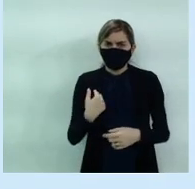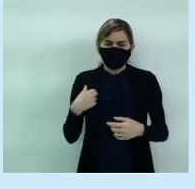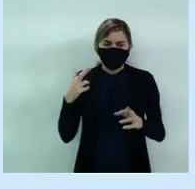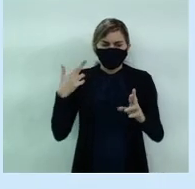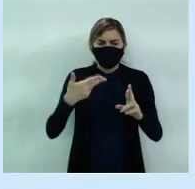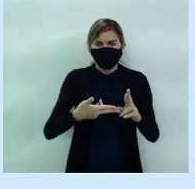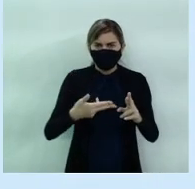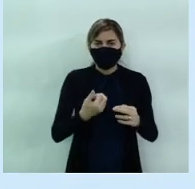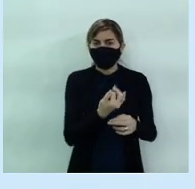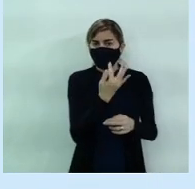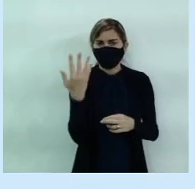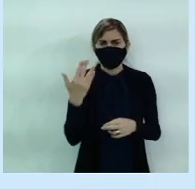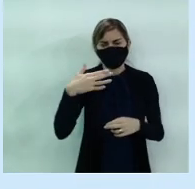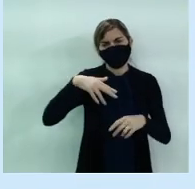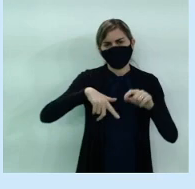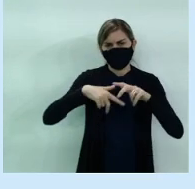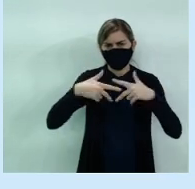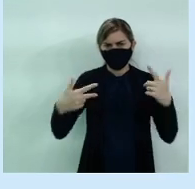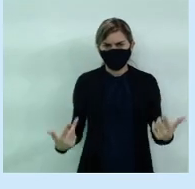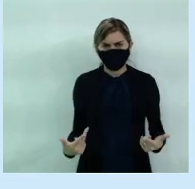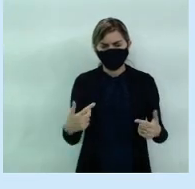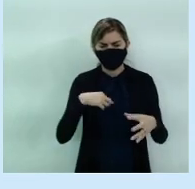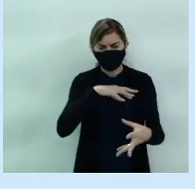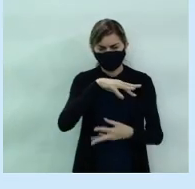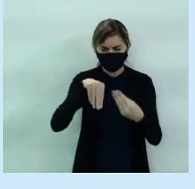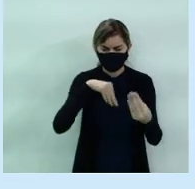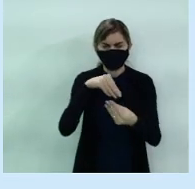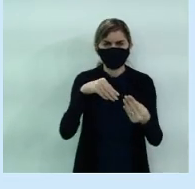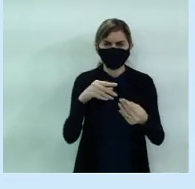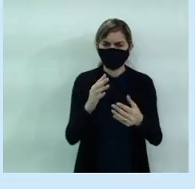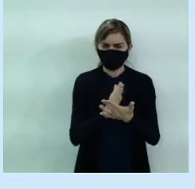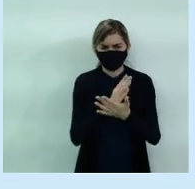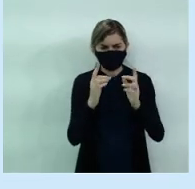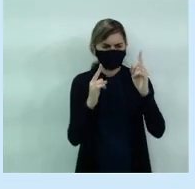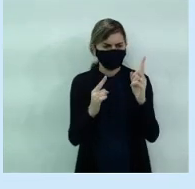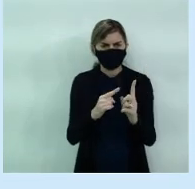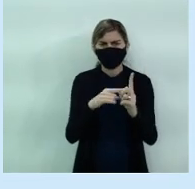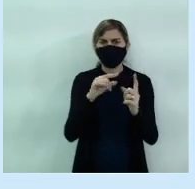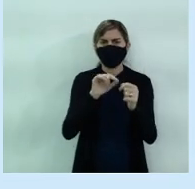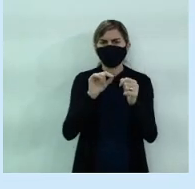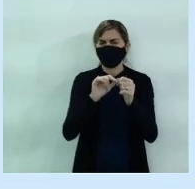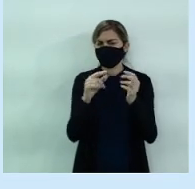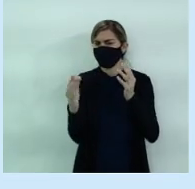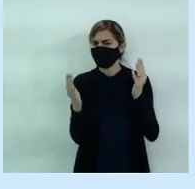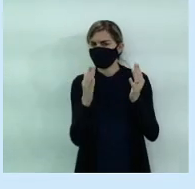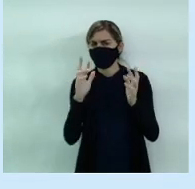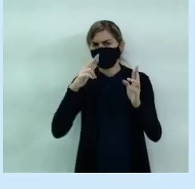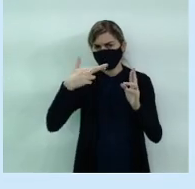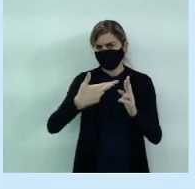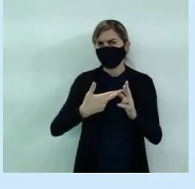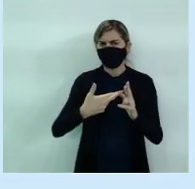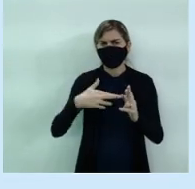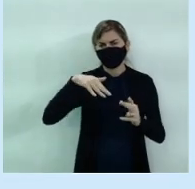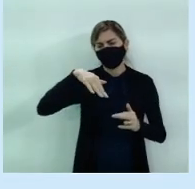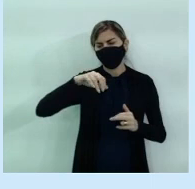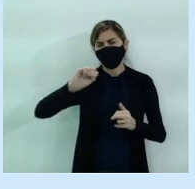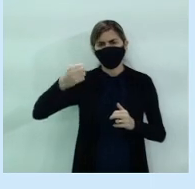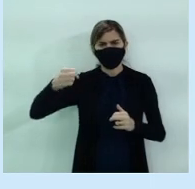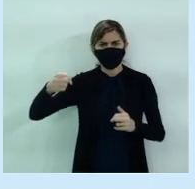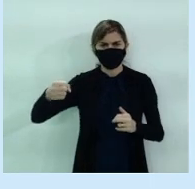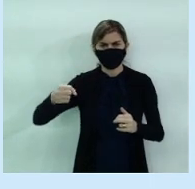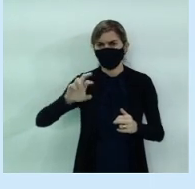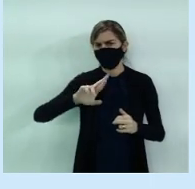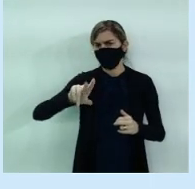referimos a quantidade de matéria que compõe algum corpo, fazemos aí essa referência à massa e não